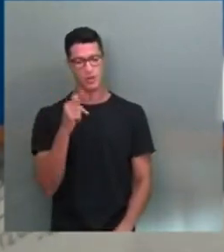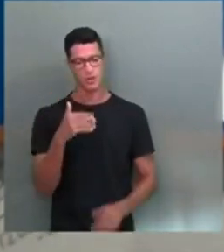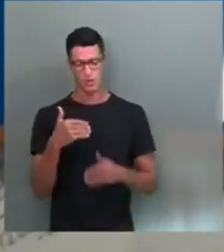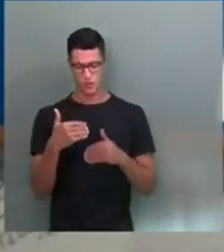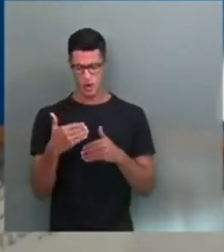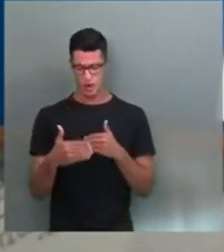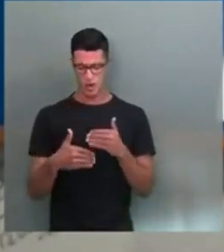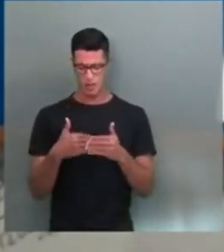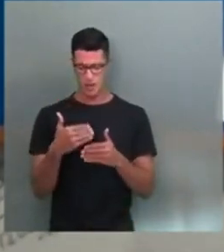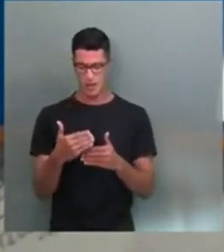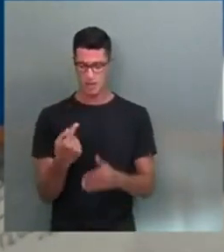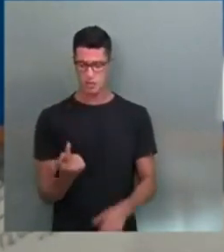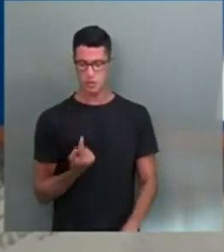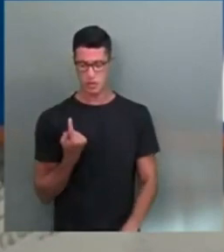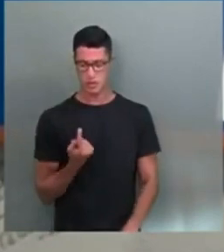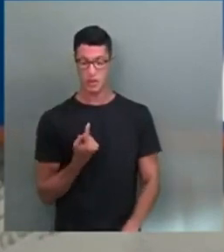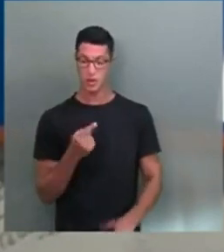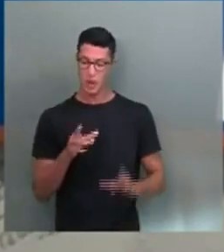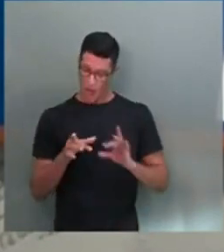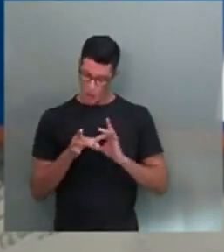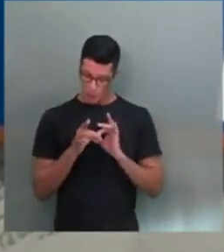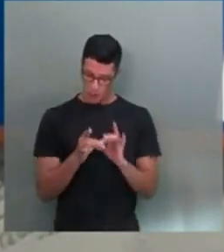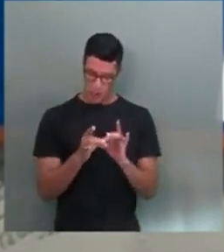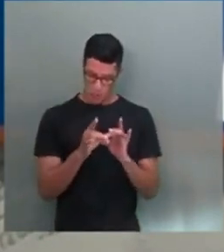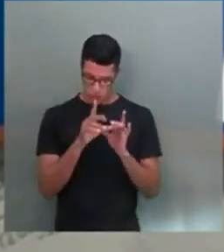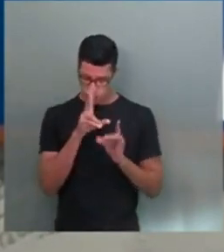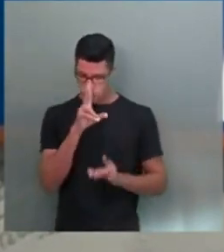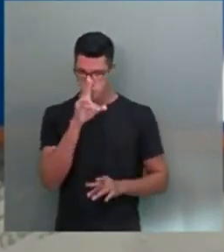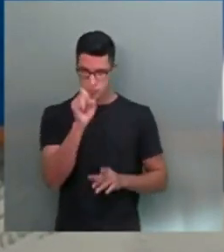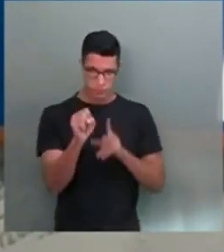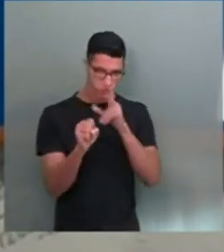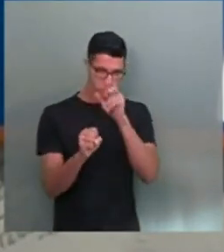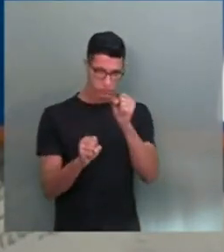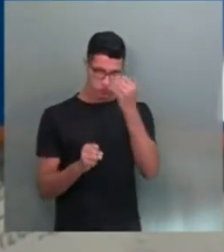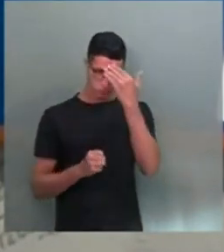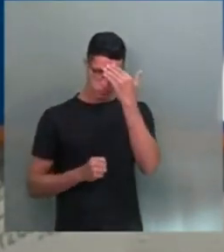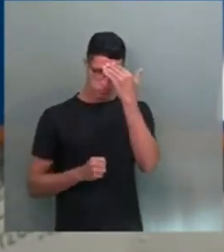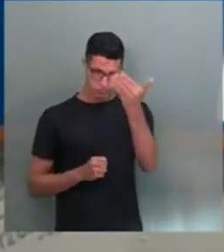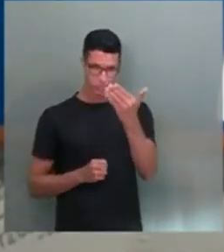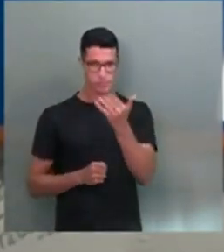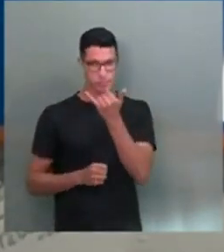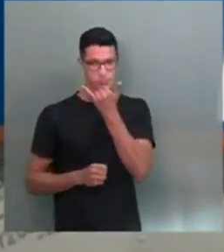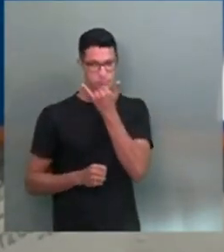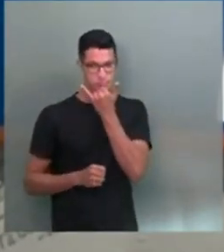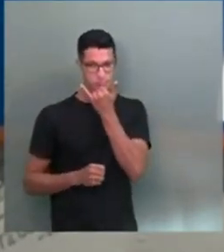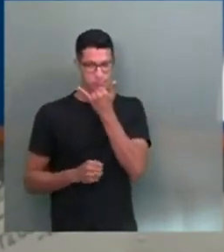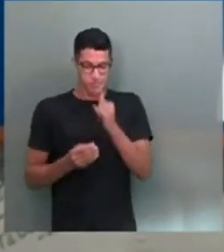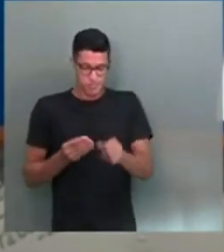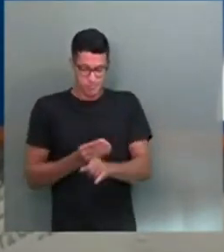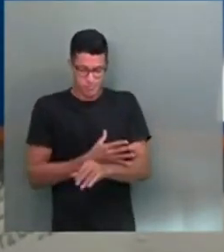caminhada solitária. A união faz a força. Muito obrigado a todos e perdoem a emoção.